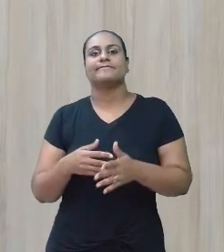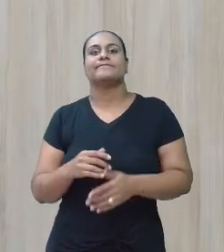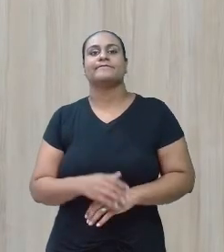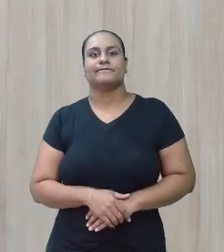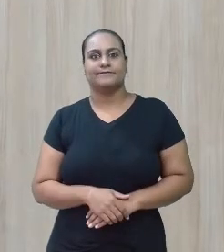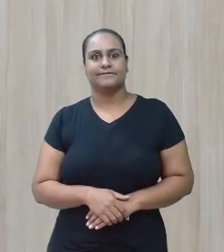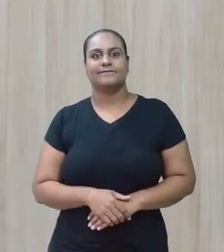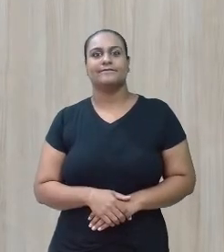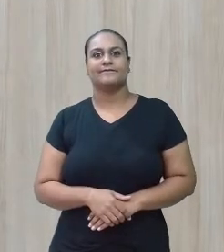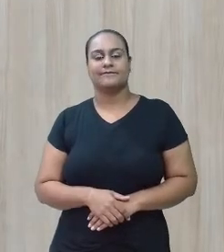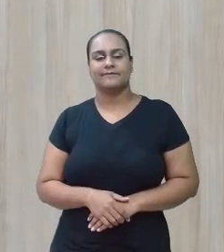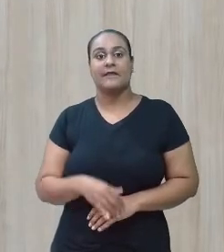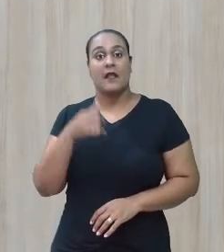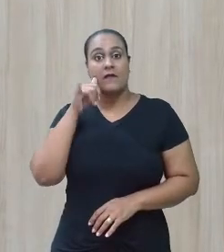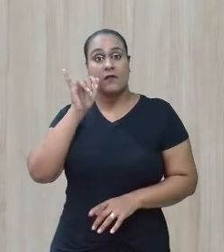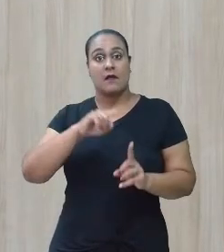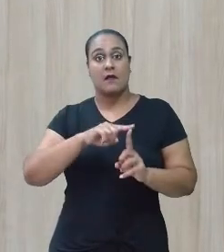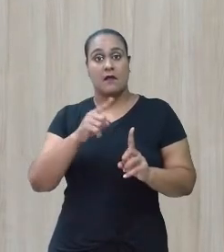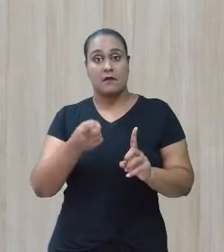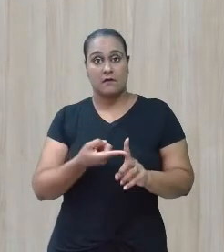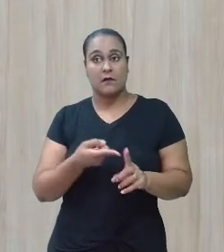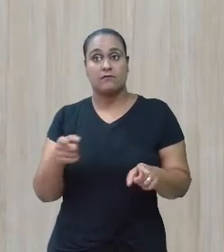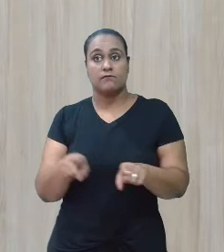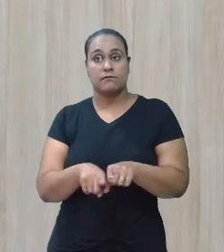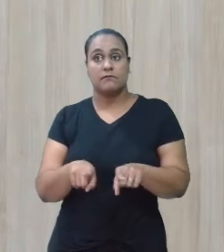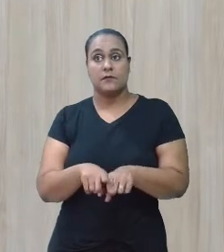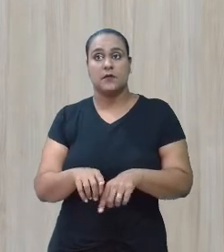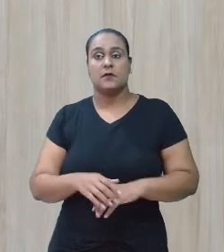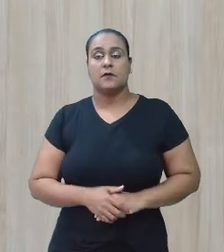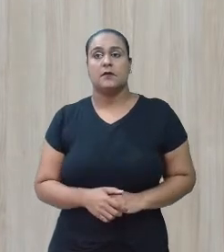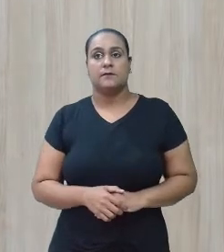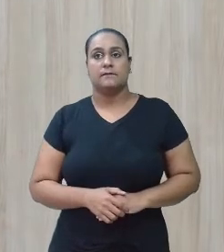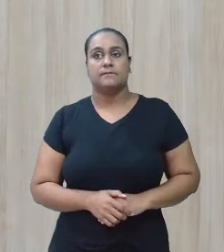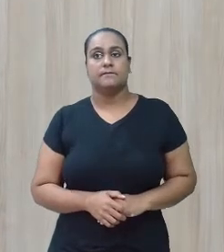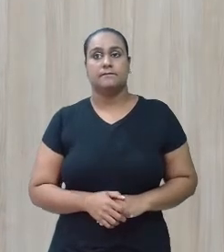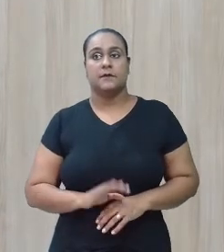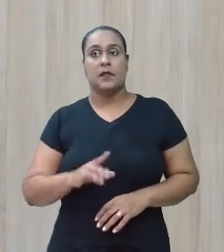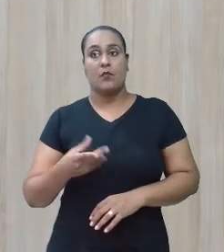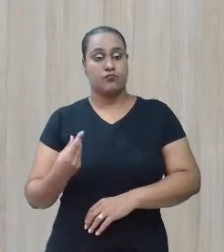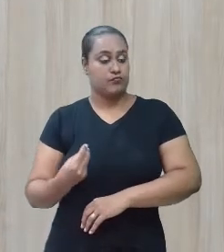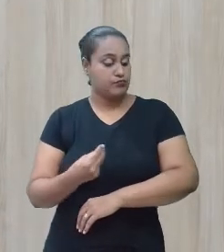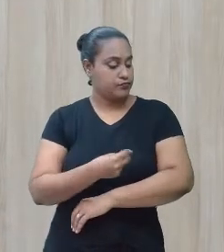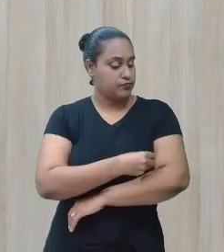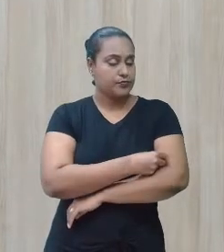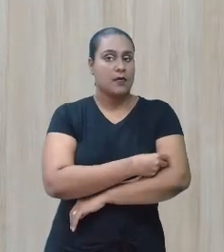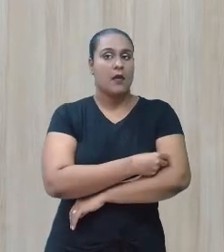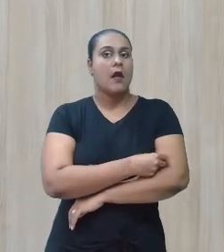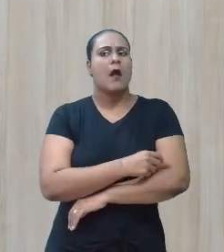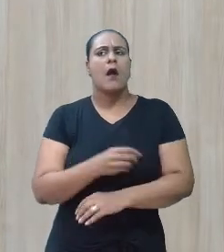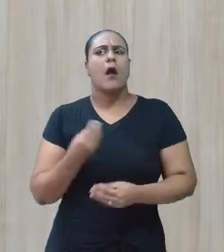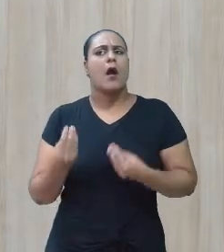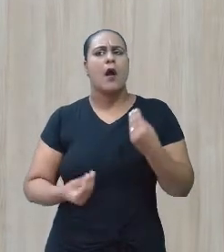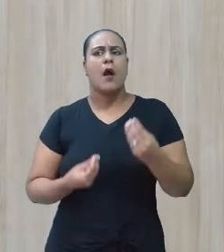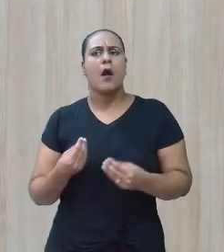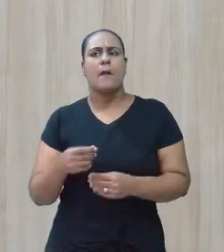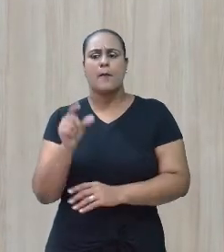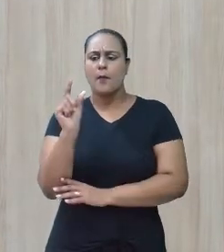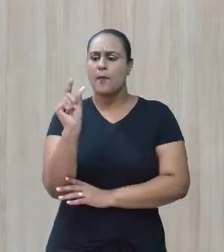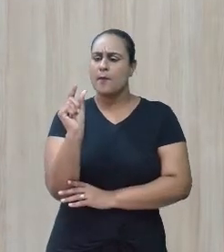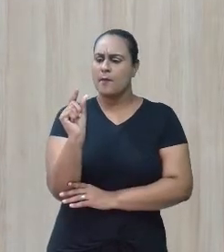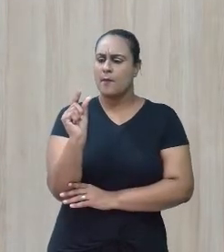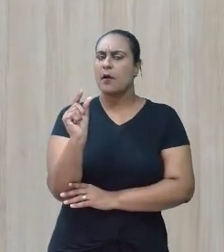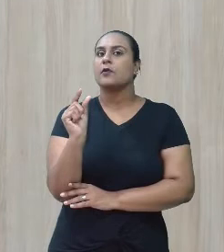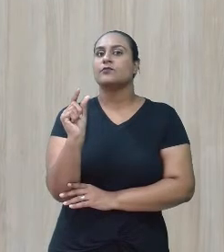atrofie e evita a gravidez também. E aqui o implante anticoncepcional, ele é um pequeno bastão